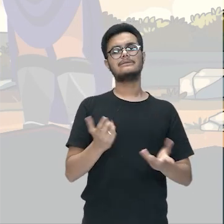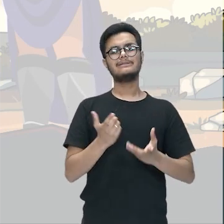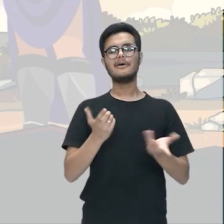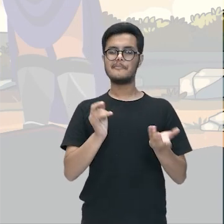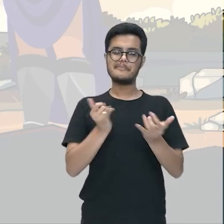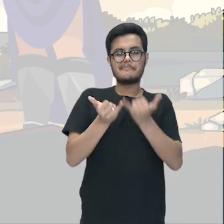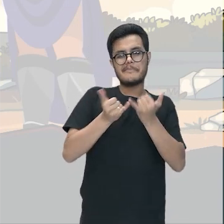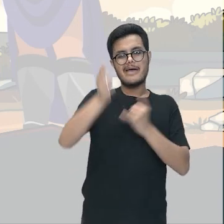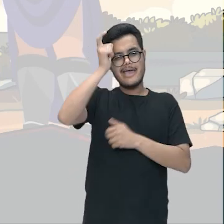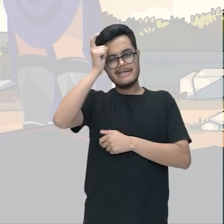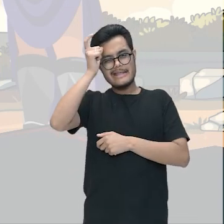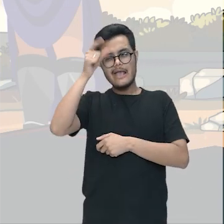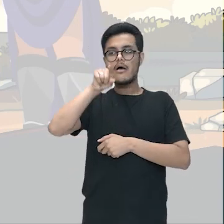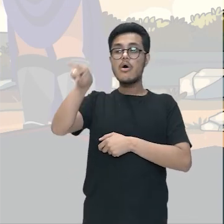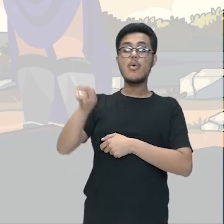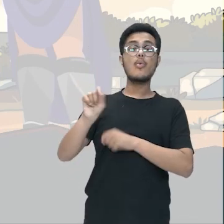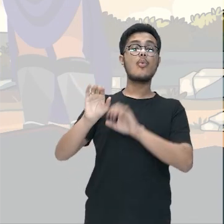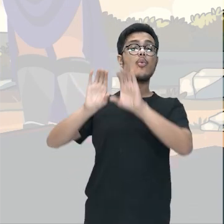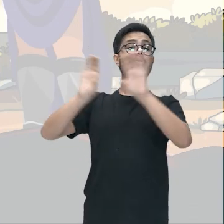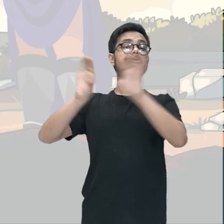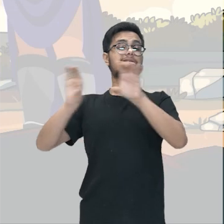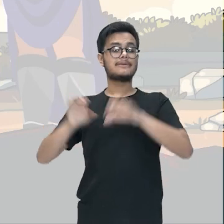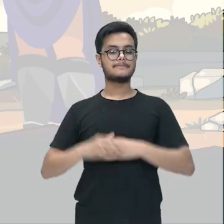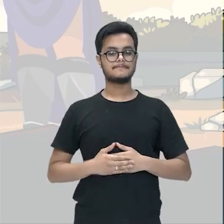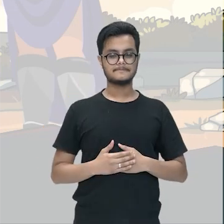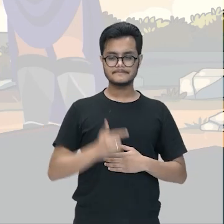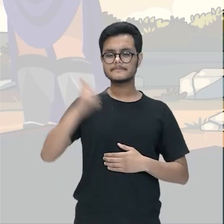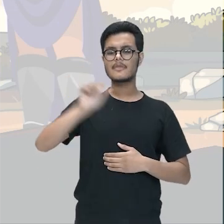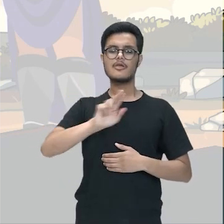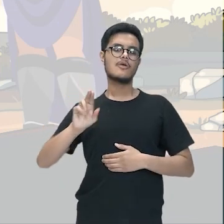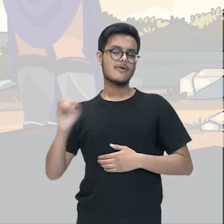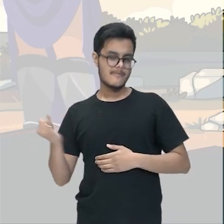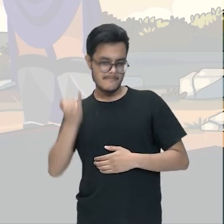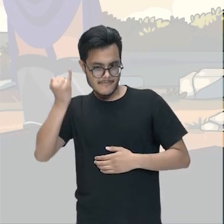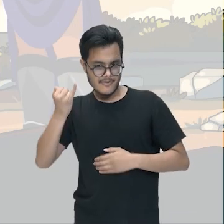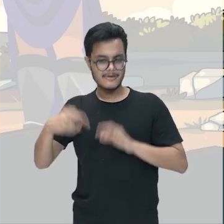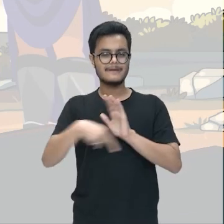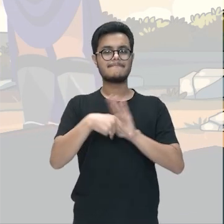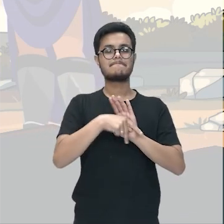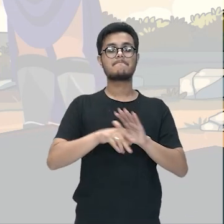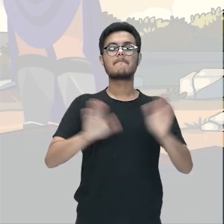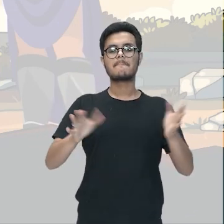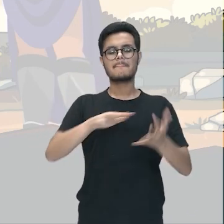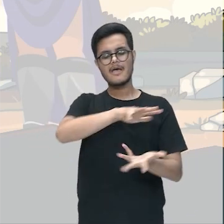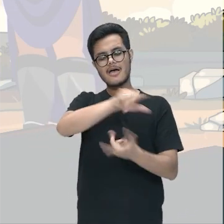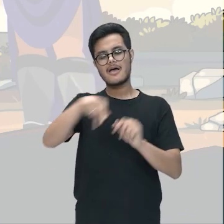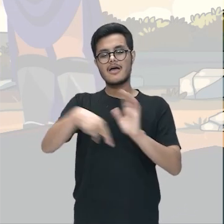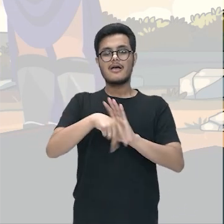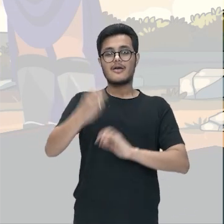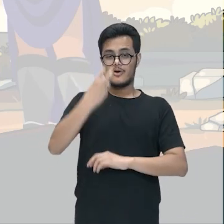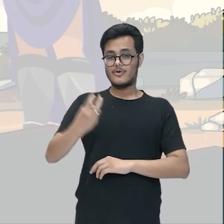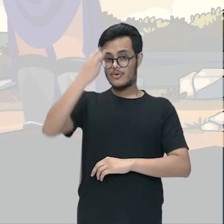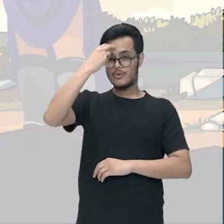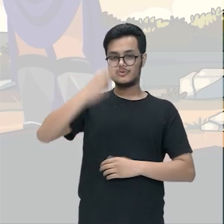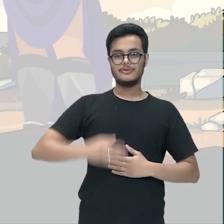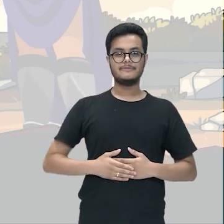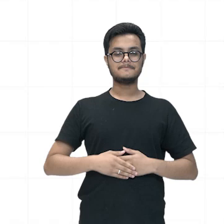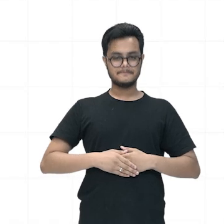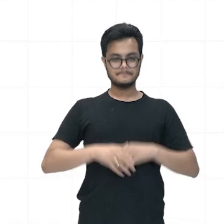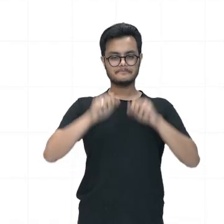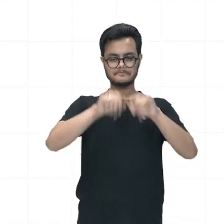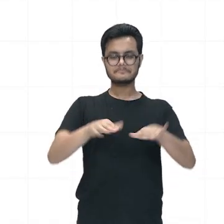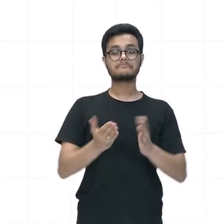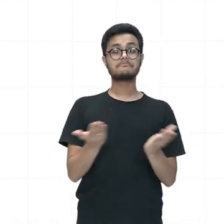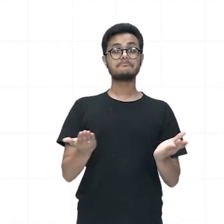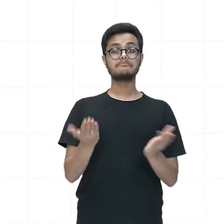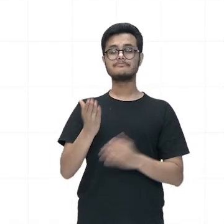deles. Acompanhe comigo alguns outros nomes, então, de deuses importantes desse mundo, então, aí ligado à cultura greco-romana. Olha